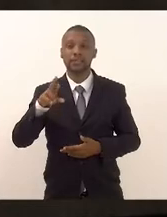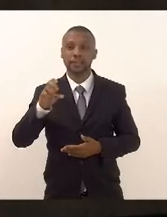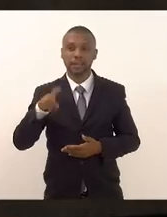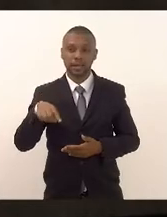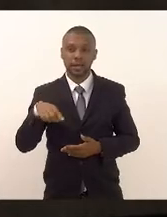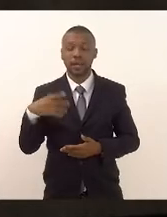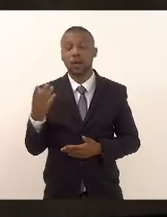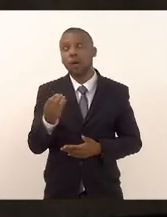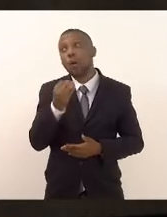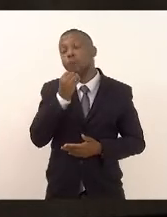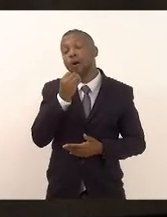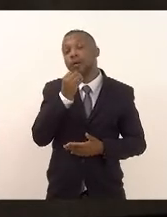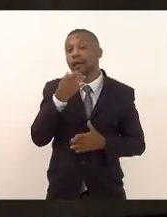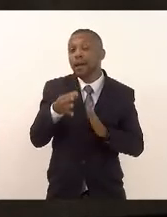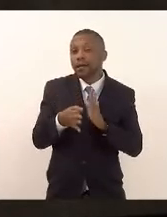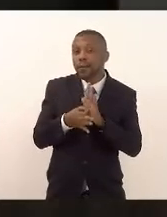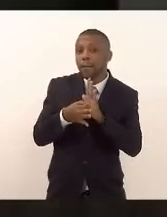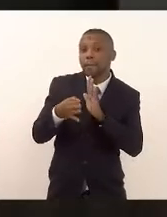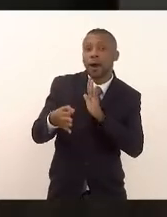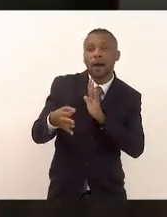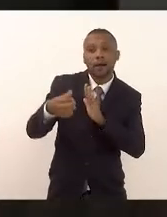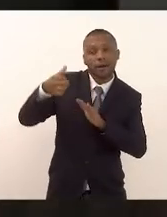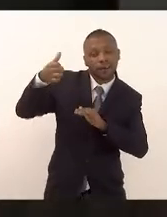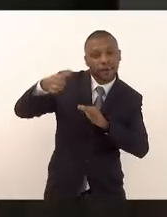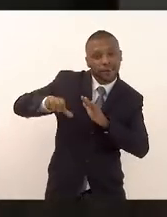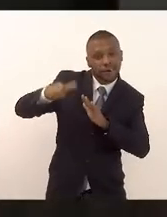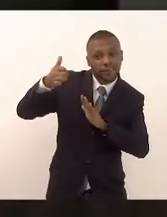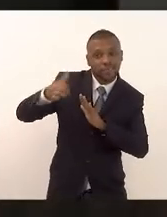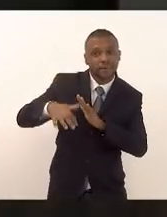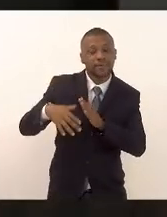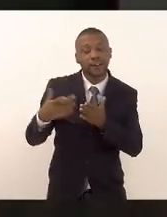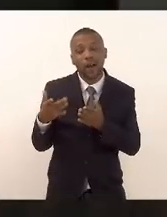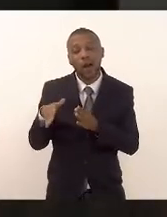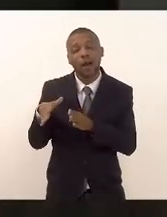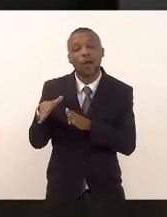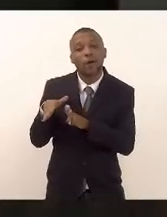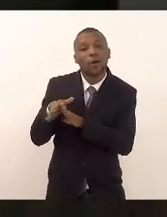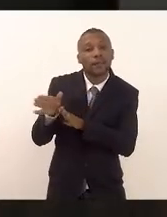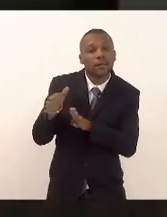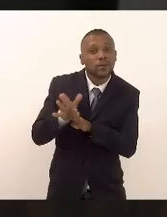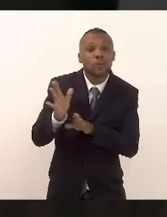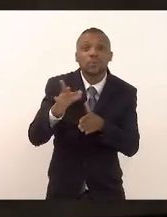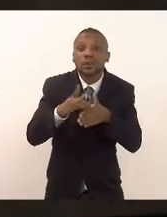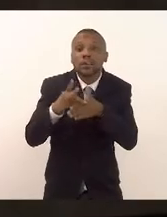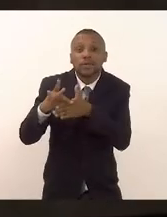Eu poderia parecer sobre a orientação do líder do governo pela